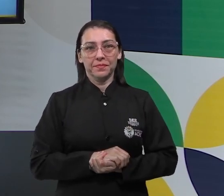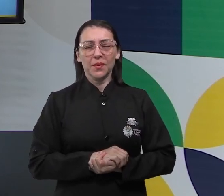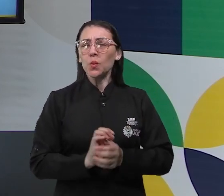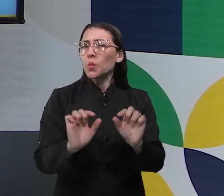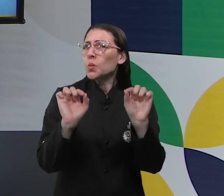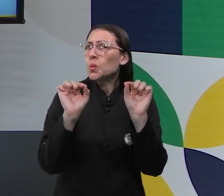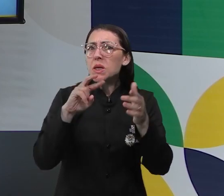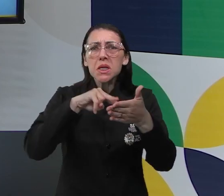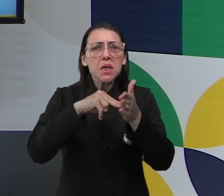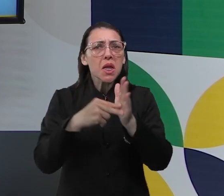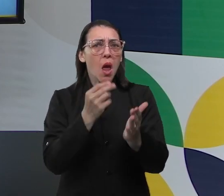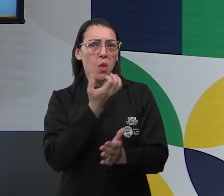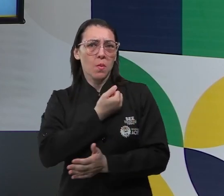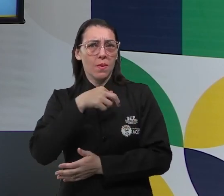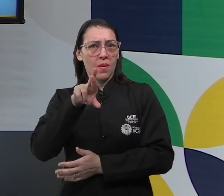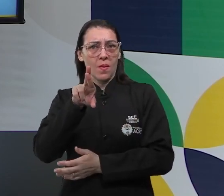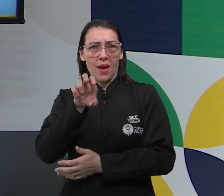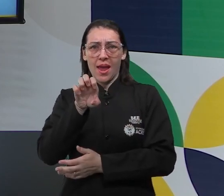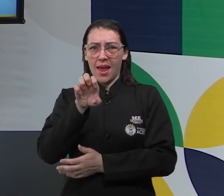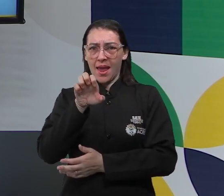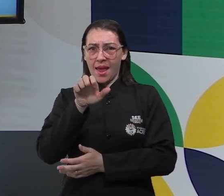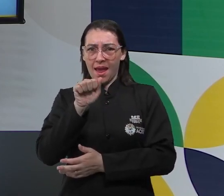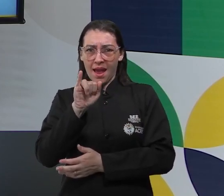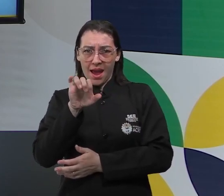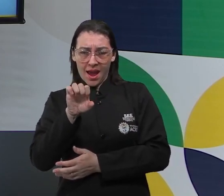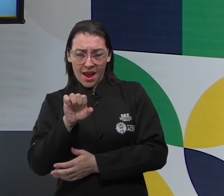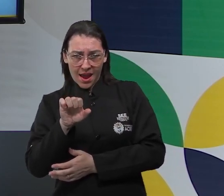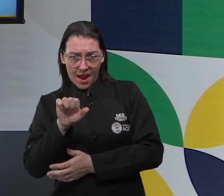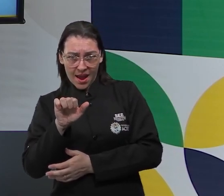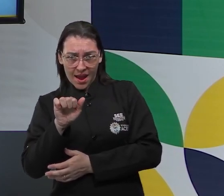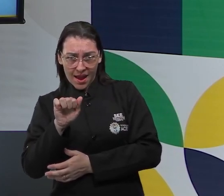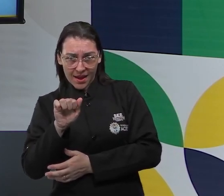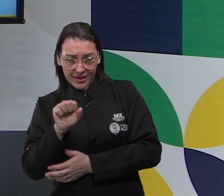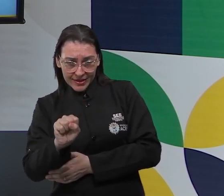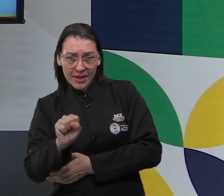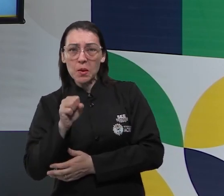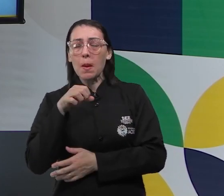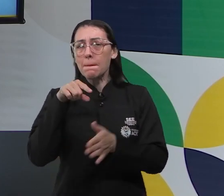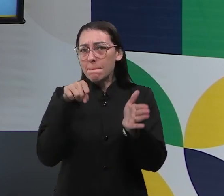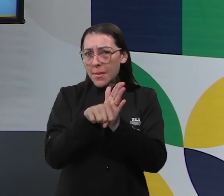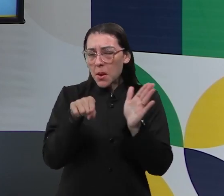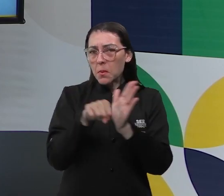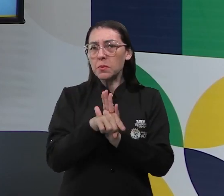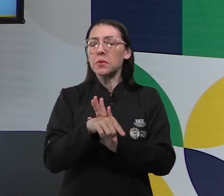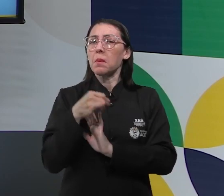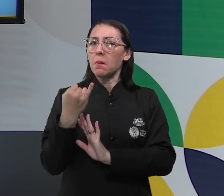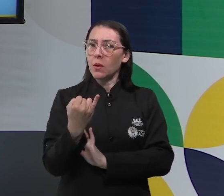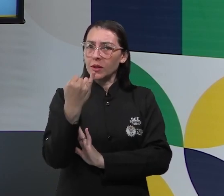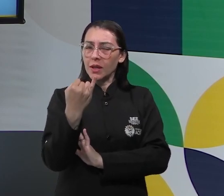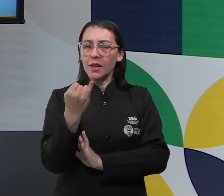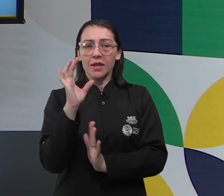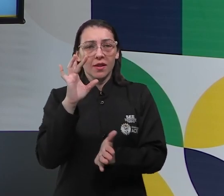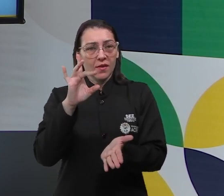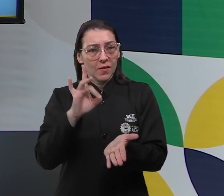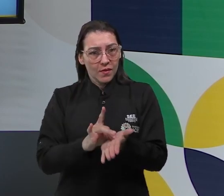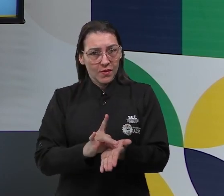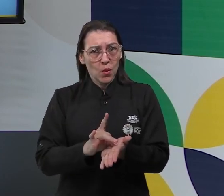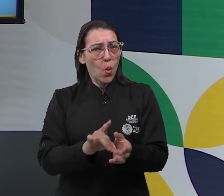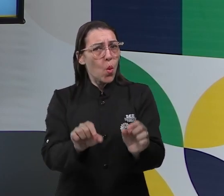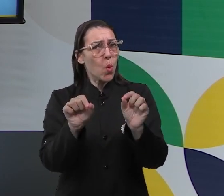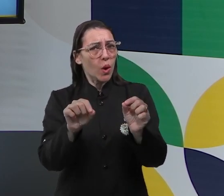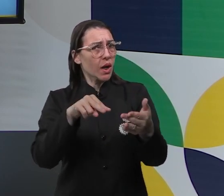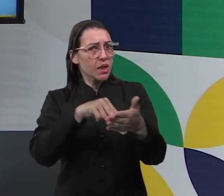O que são os números reais? Essa é uma pergunta bem interessante. Na verdade, responder o que são os